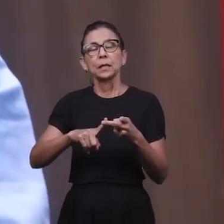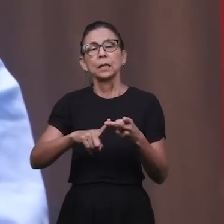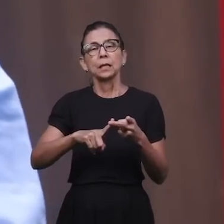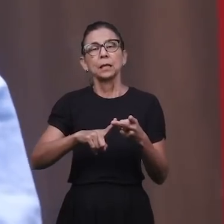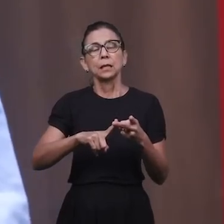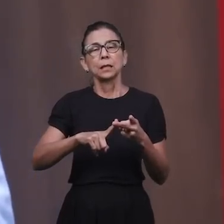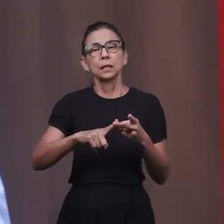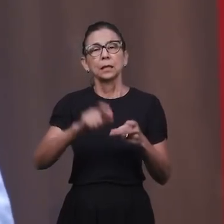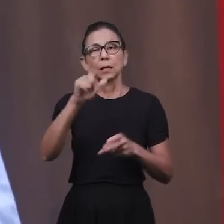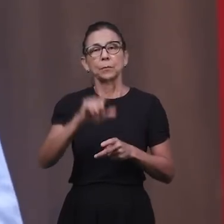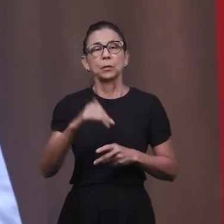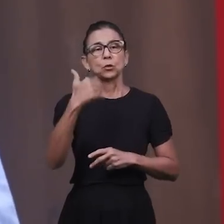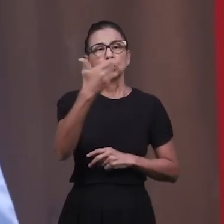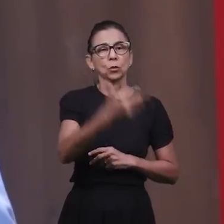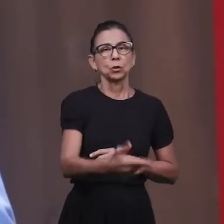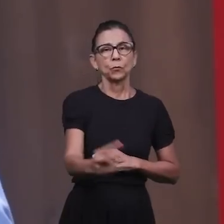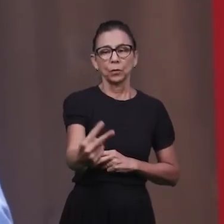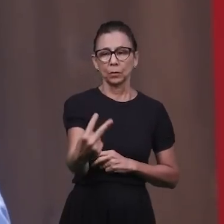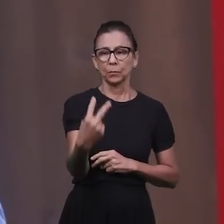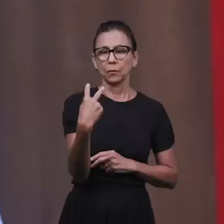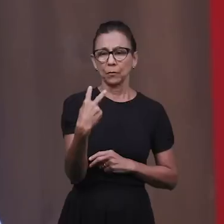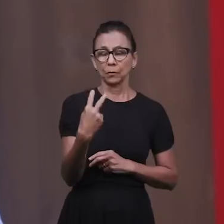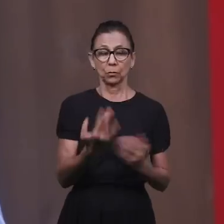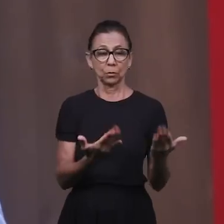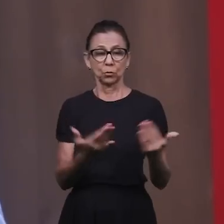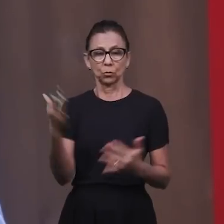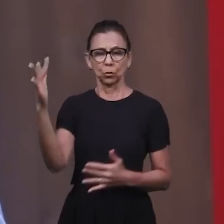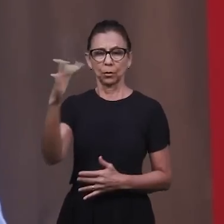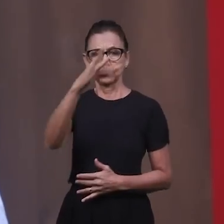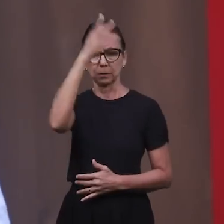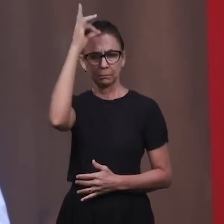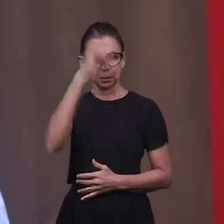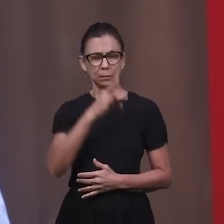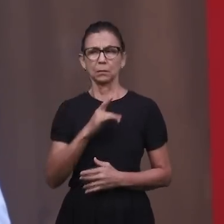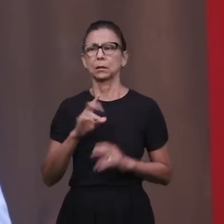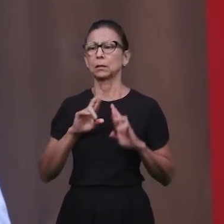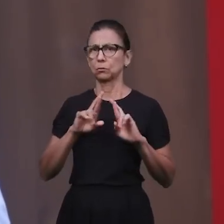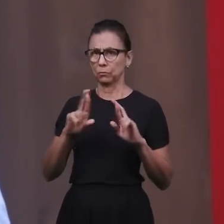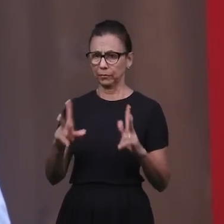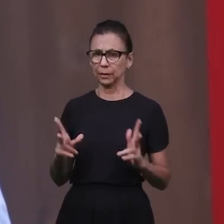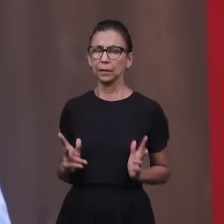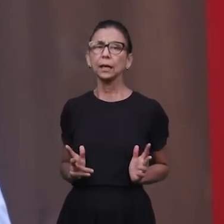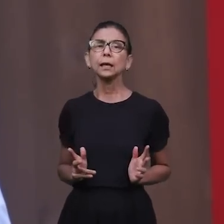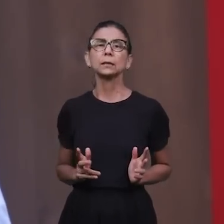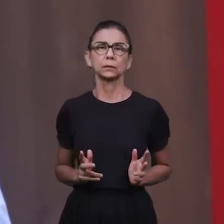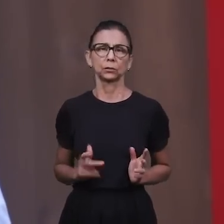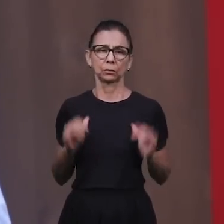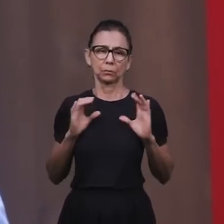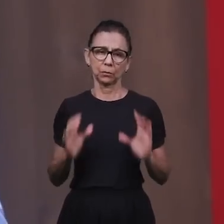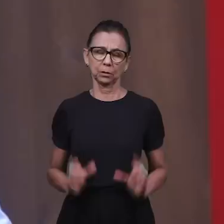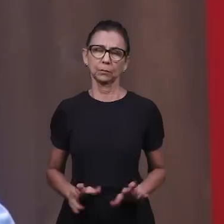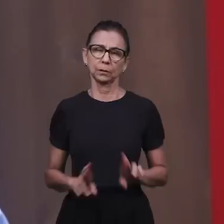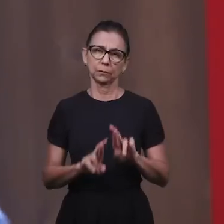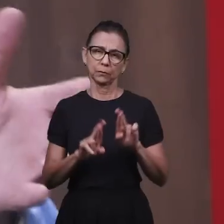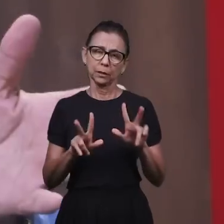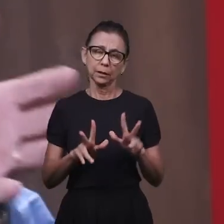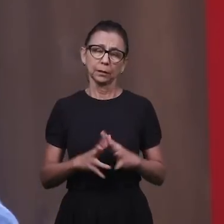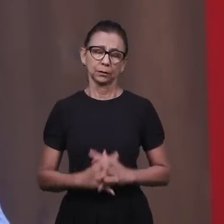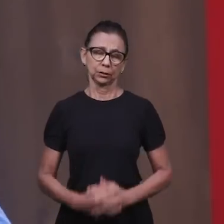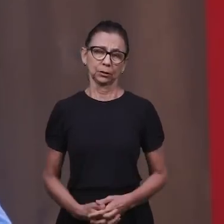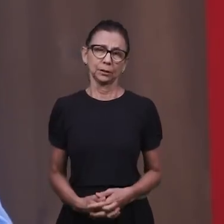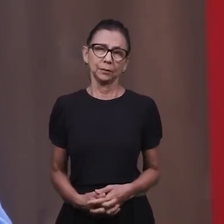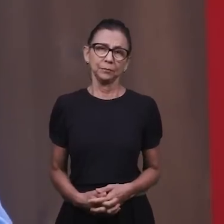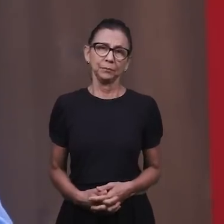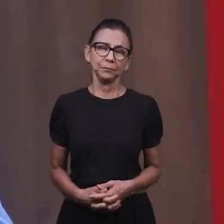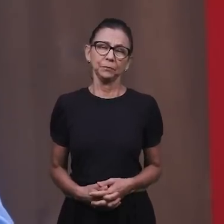um jovem cheio do Espírito Santo, esse moço é diferente, o comportamento dele é diferente. Então, como nós estamos